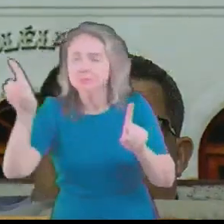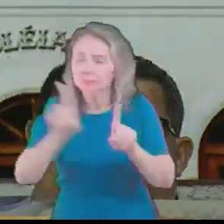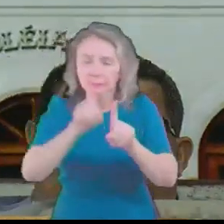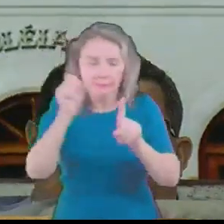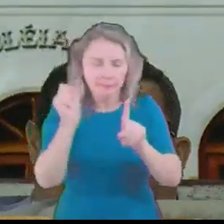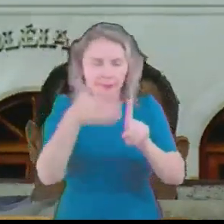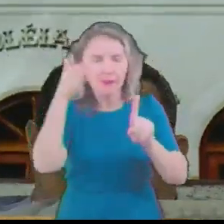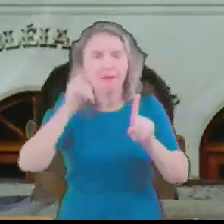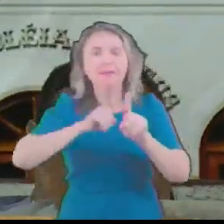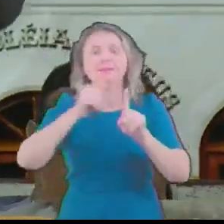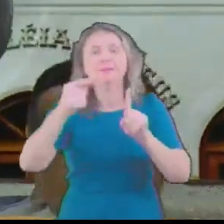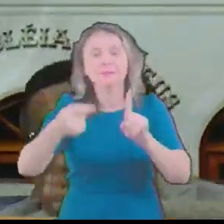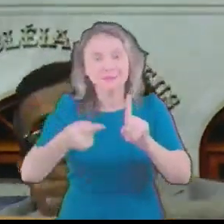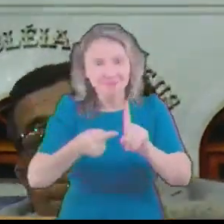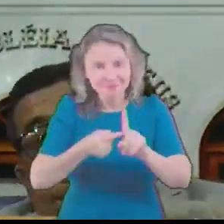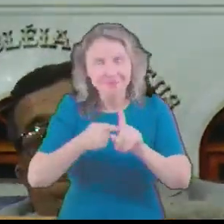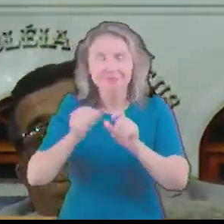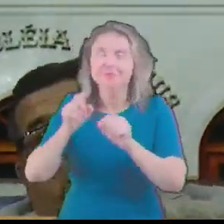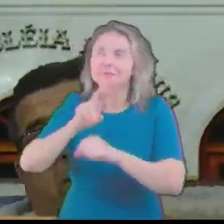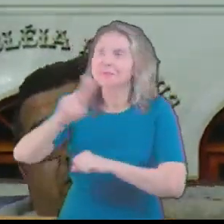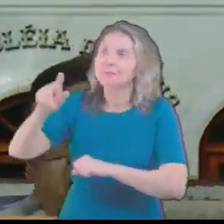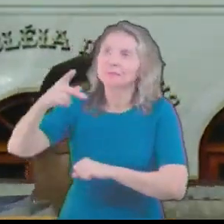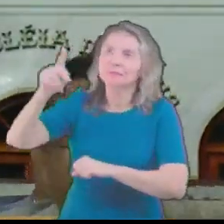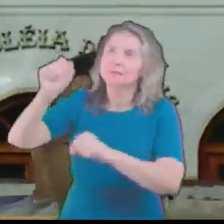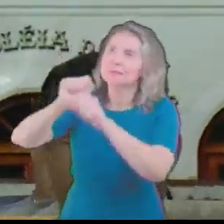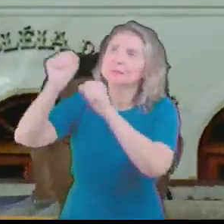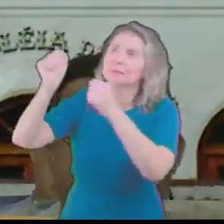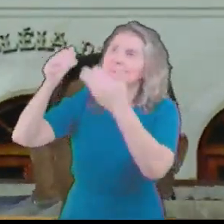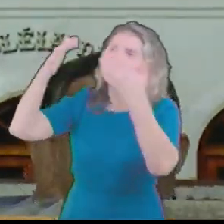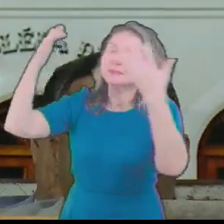seja glorificado.